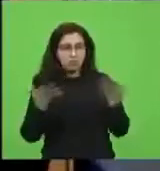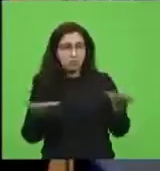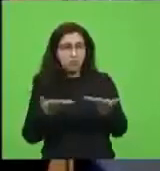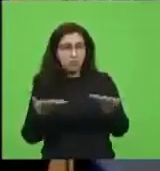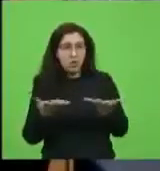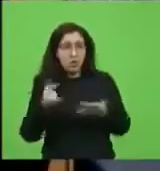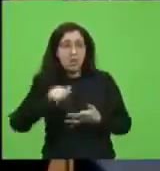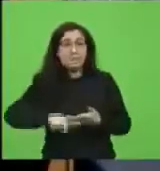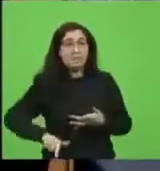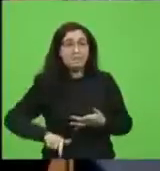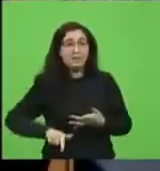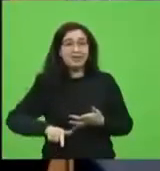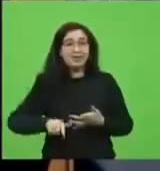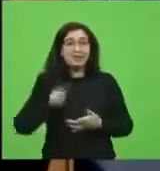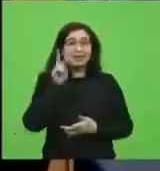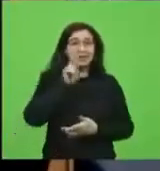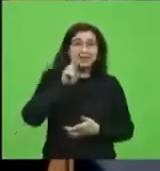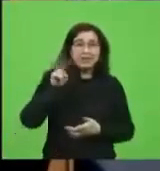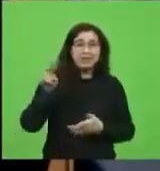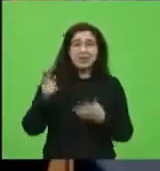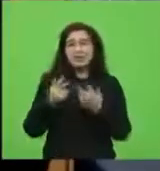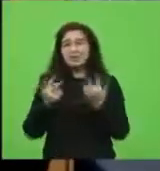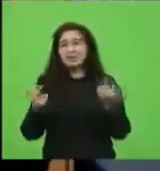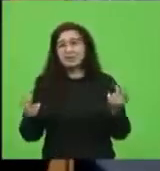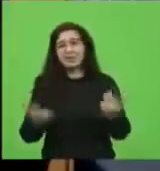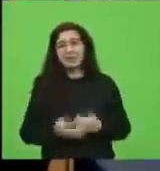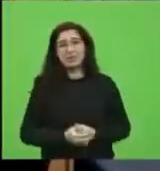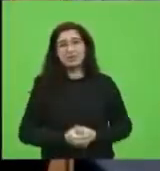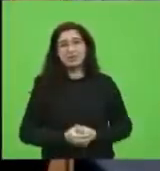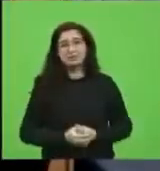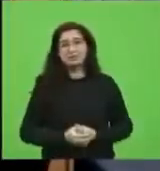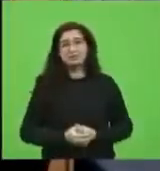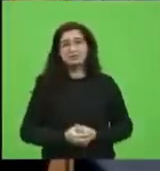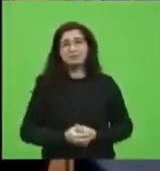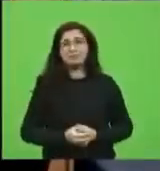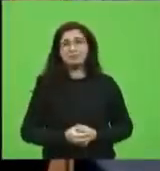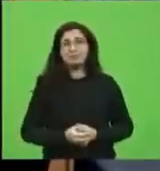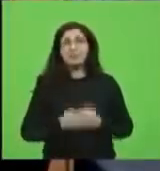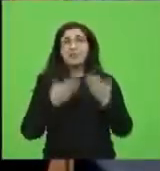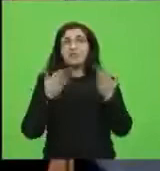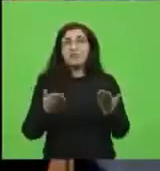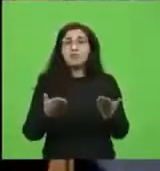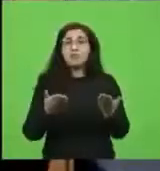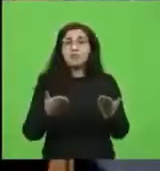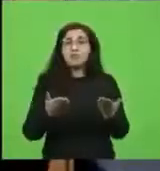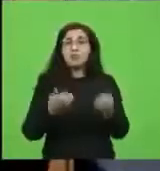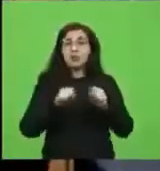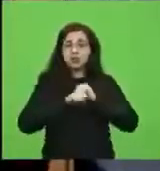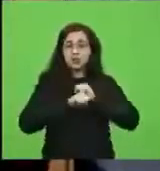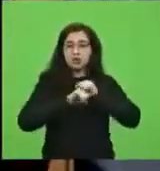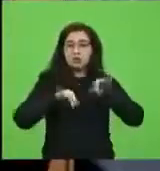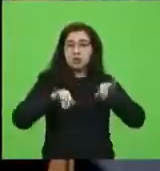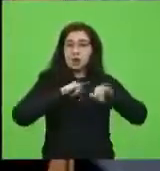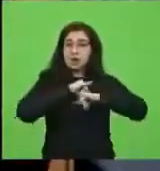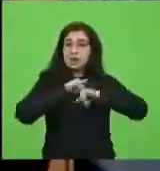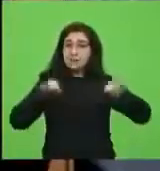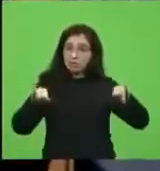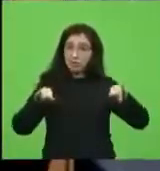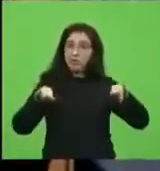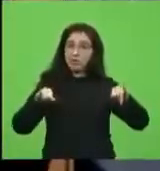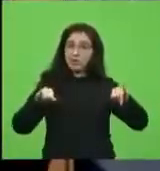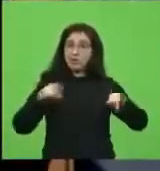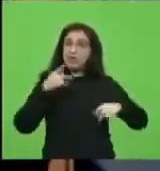exemplo que a gente está dando. Ninguém, a fala, você só transmite informação, você só